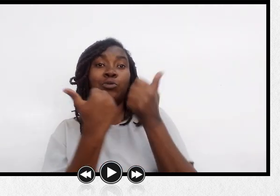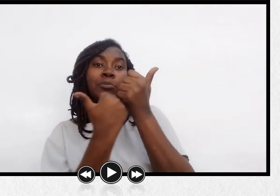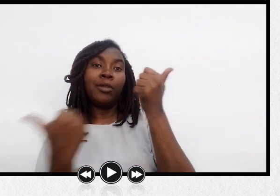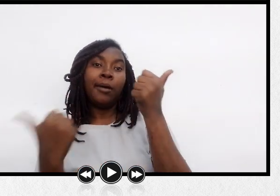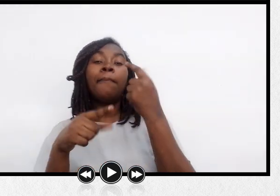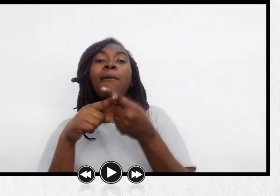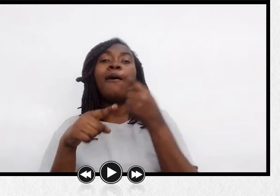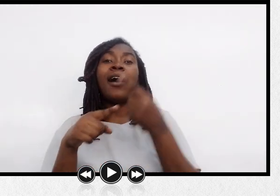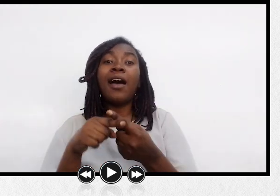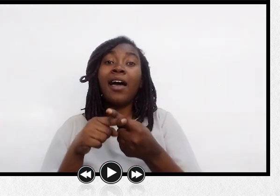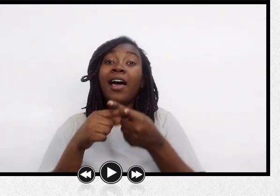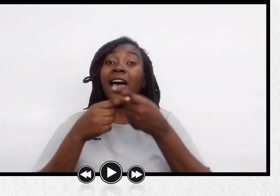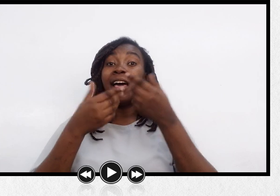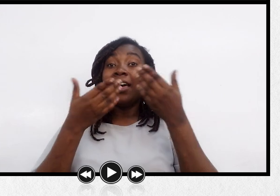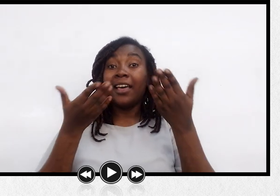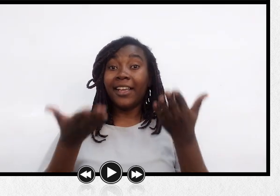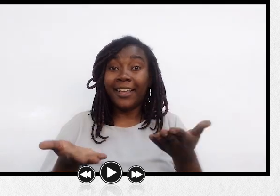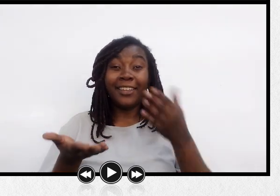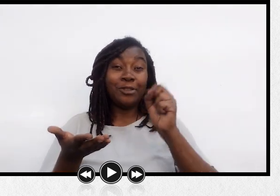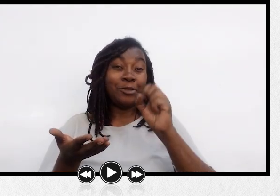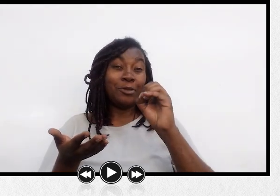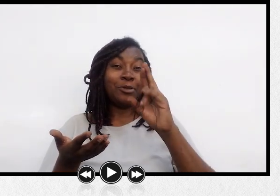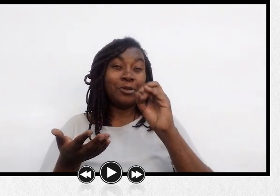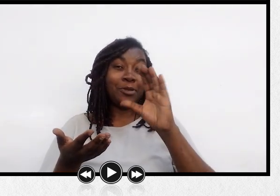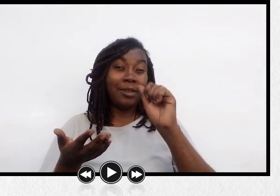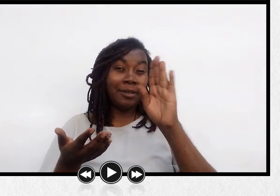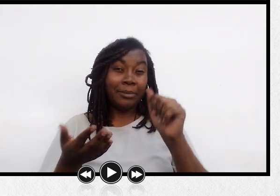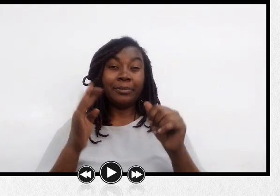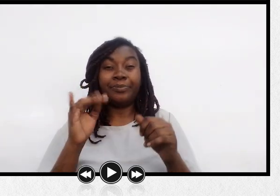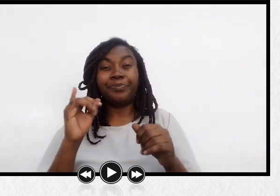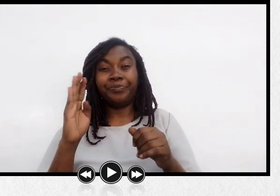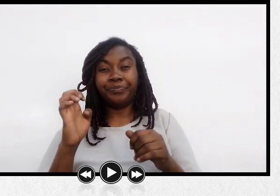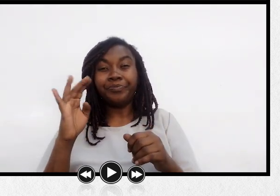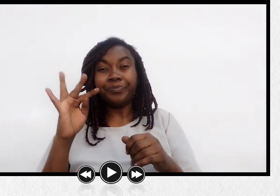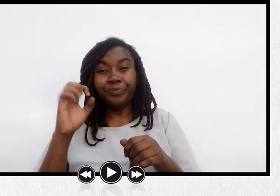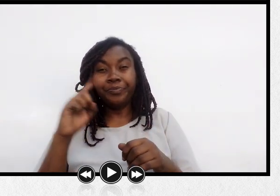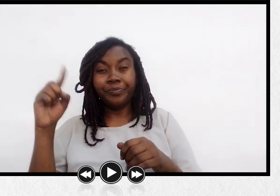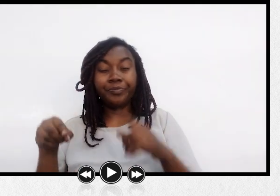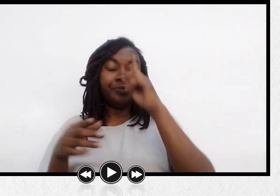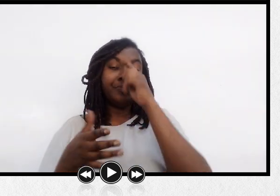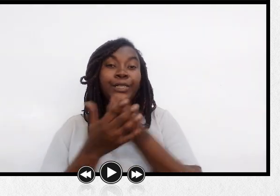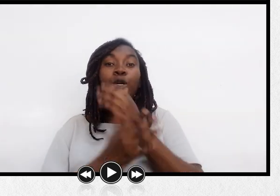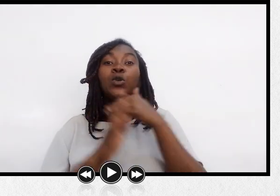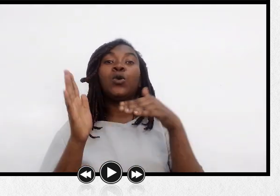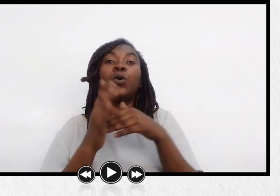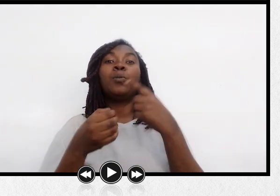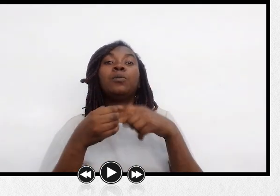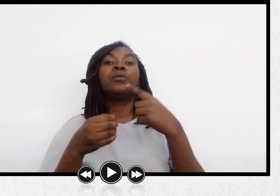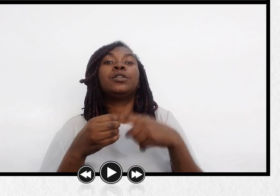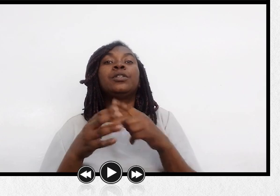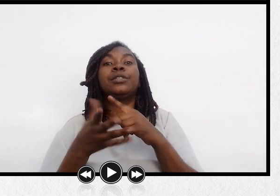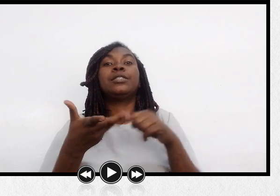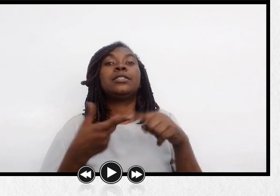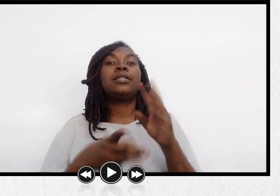quê? Porque no Sorocaba e Médio Tietê se decidiu que todos os municípios que compõem a